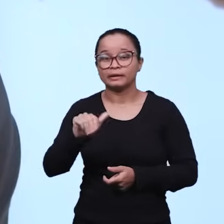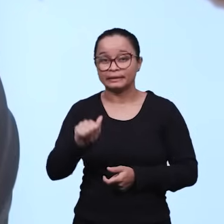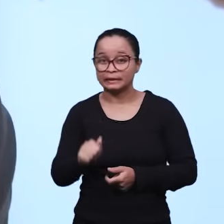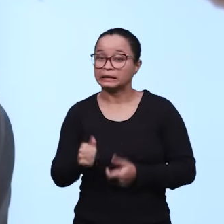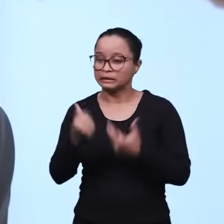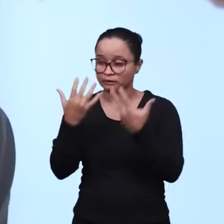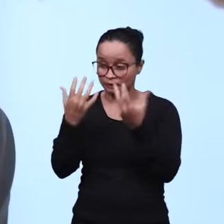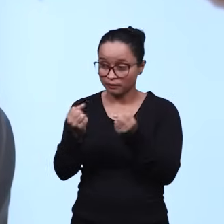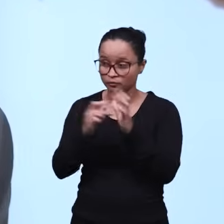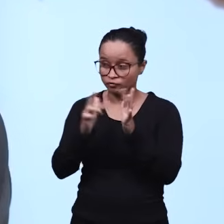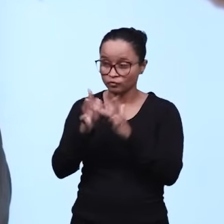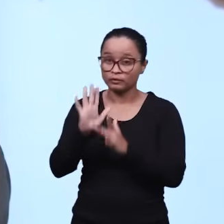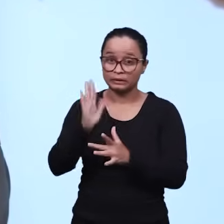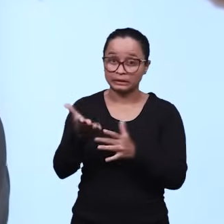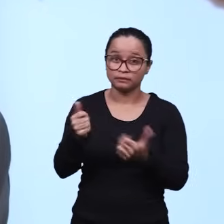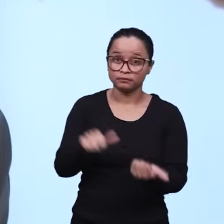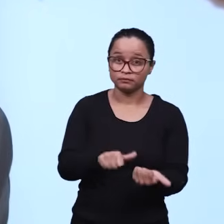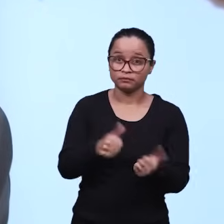batizada,